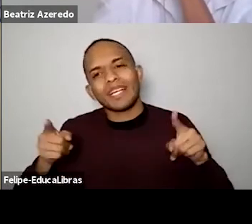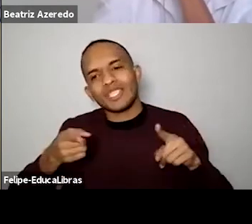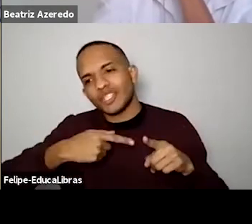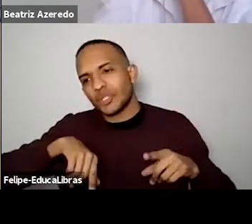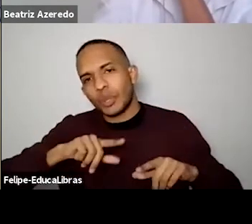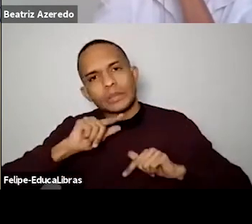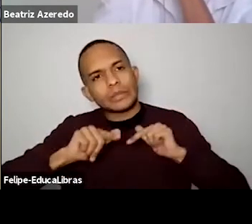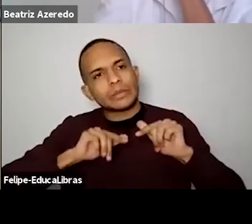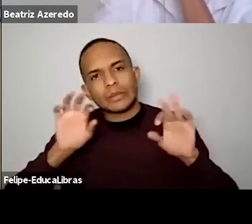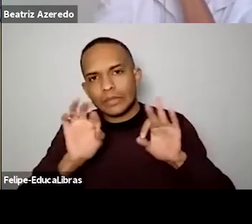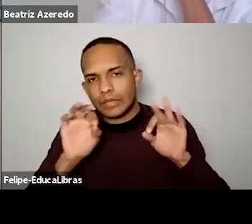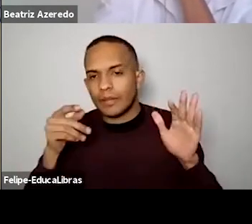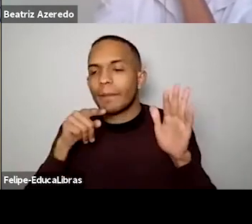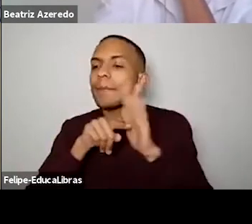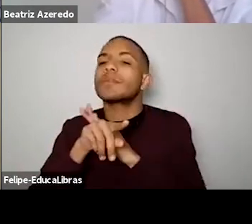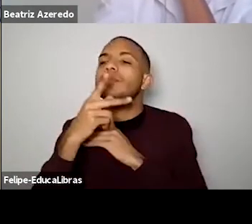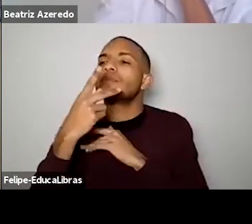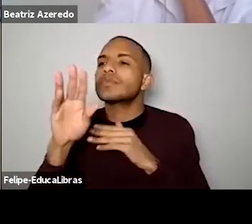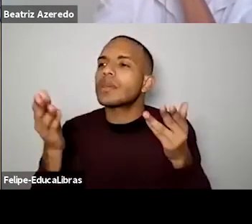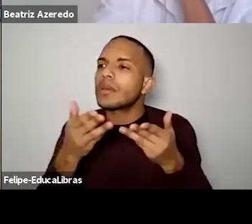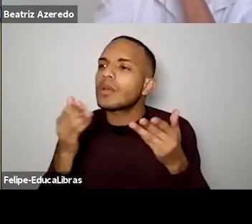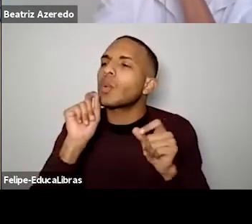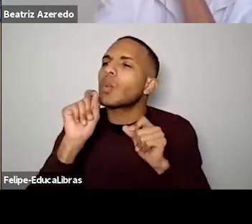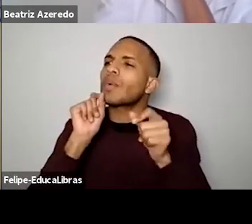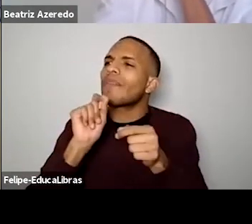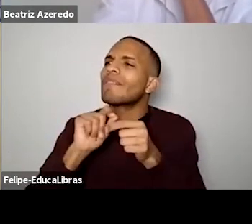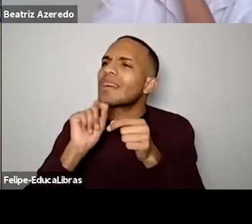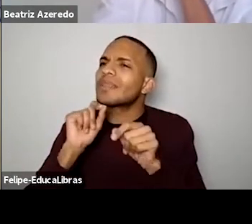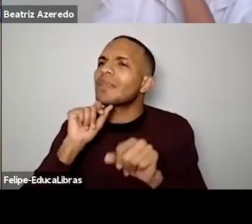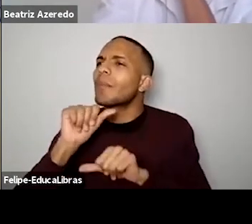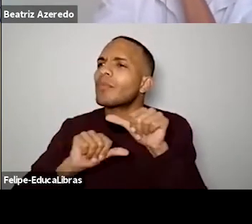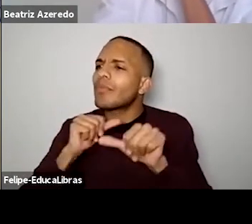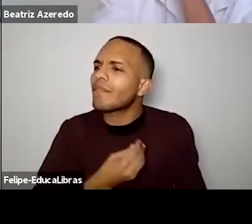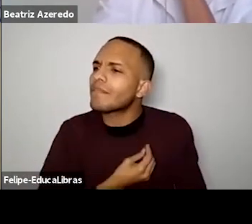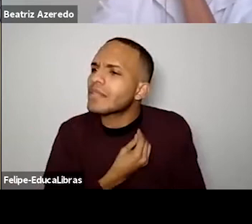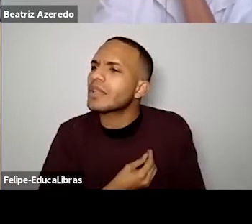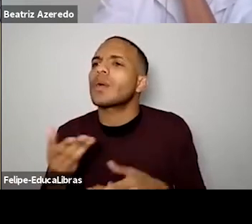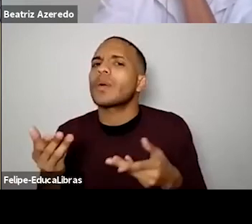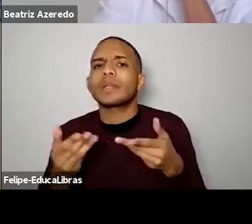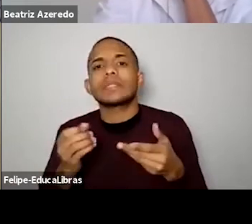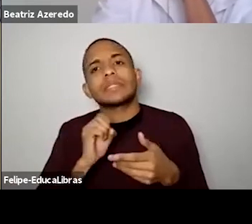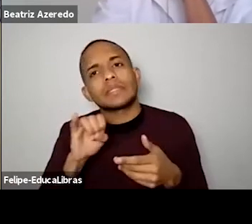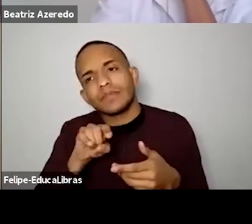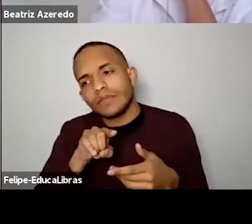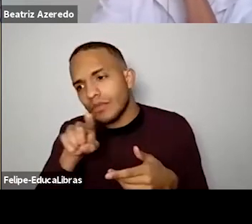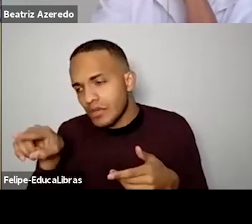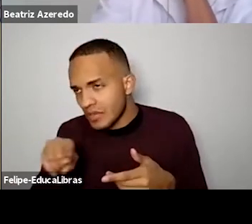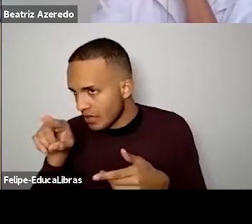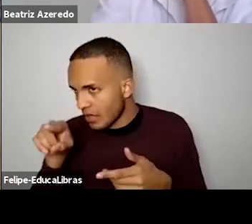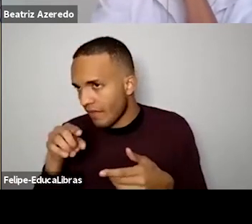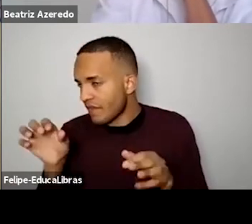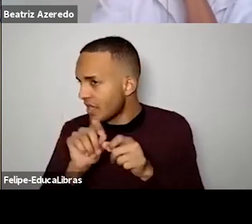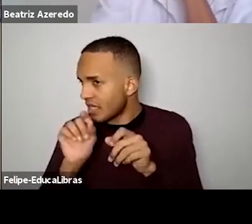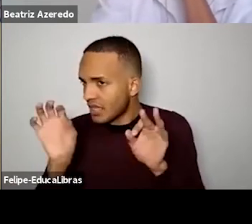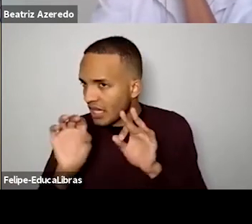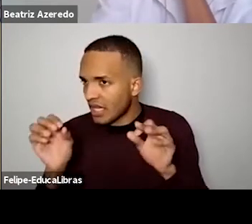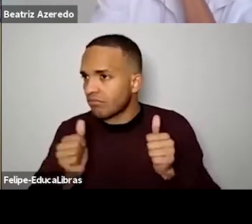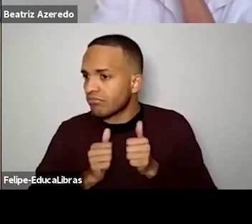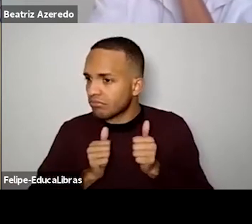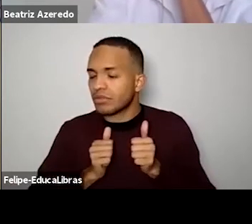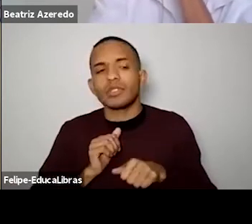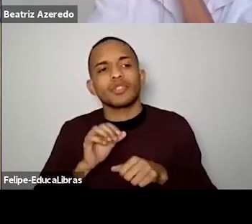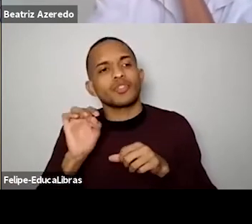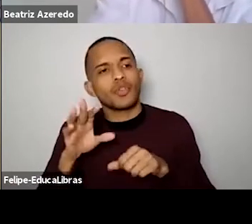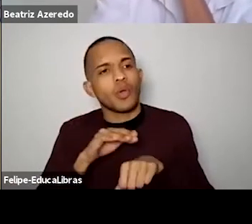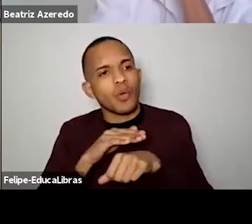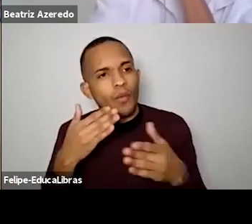agora. Então, eu pergunto sempre, o que você está fazendo para mudar essa realidade agora? Porque se você não estiver fazendo nada, é só mimimi e conversa para colocar no Facebook